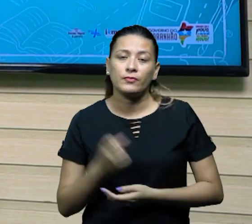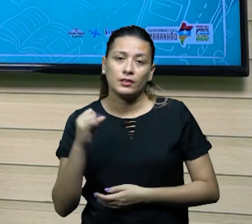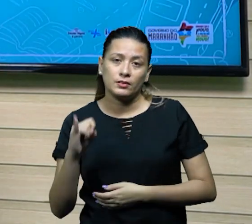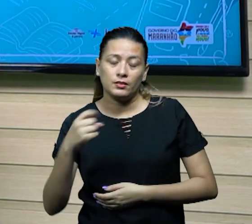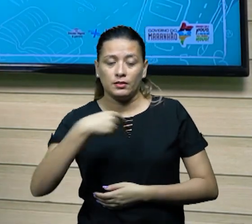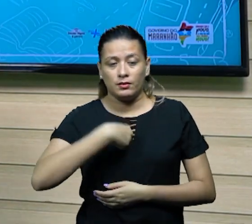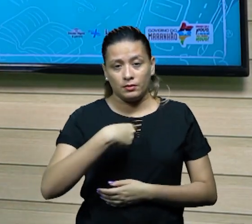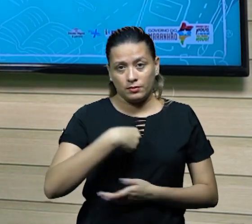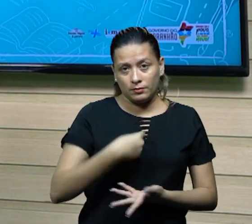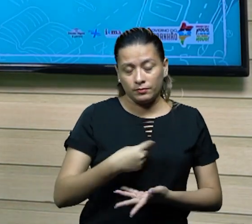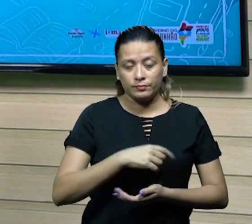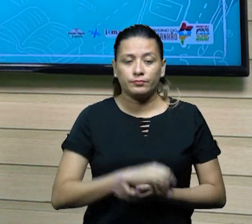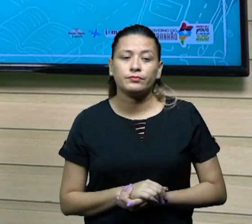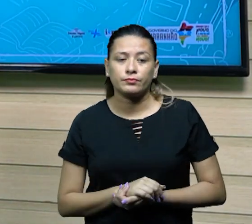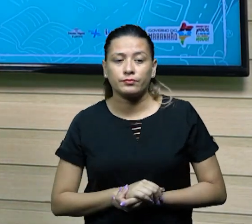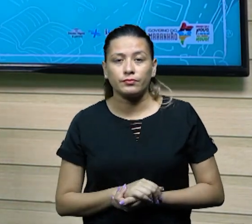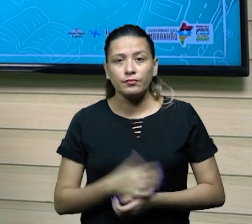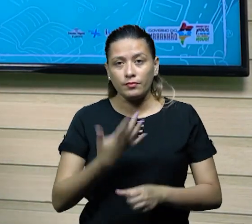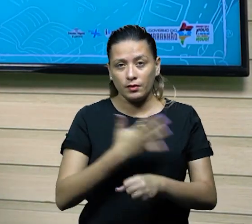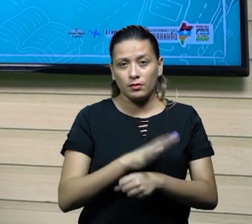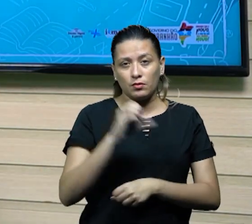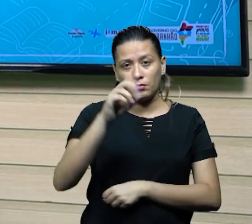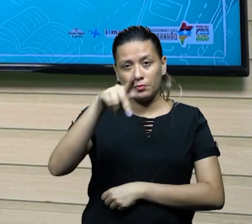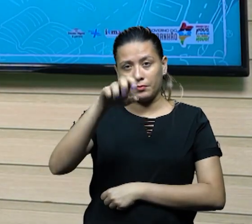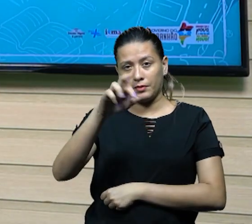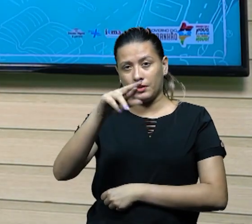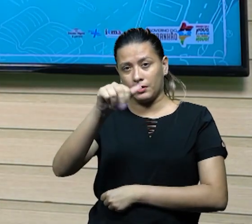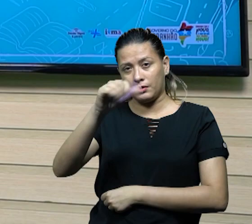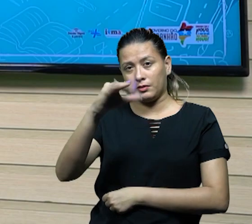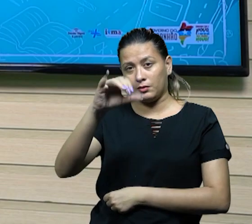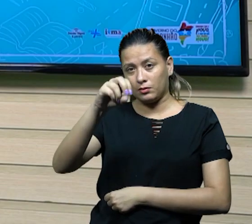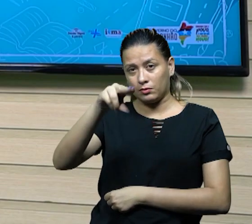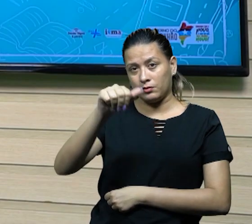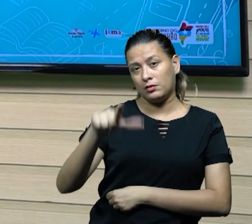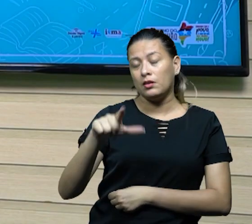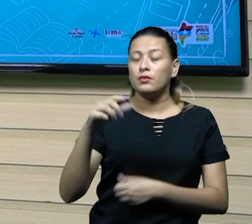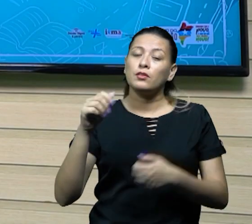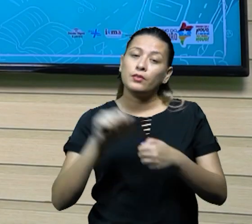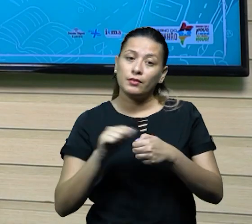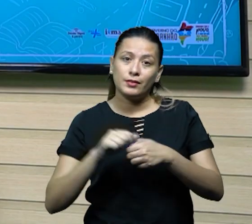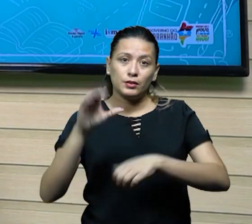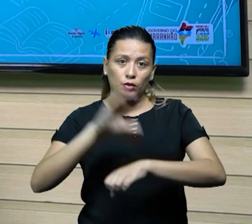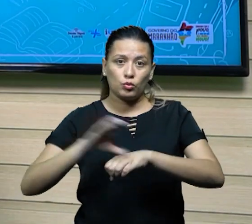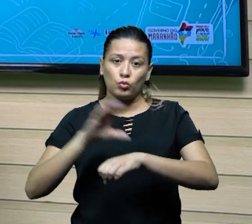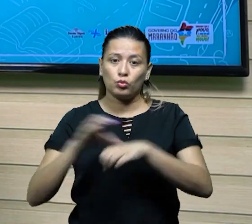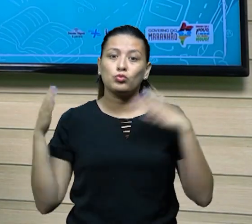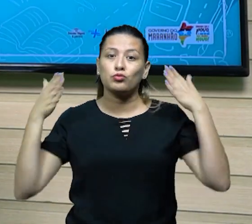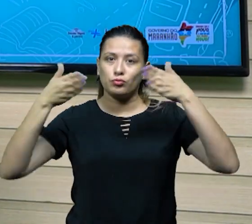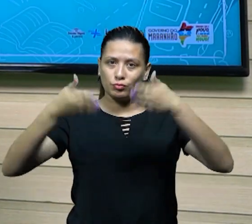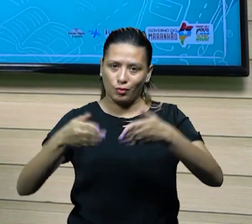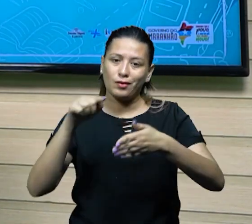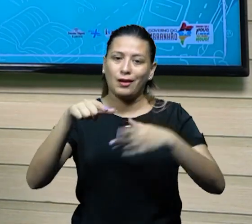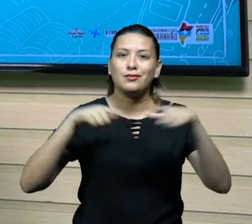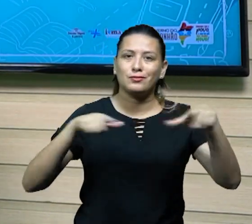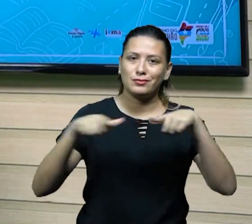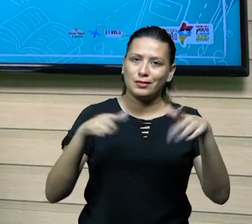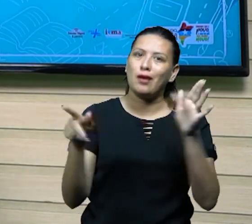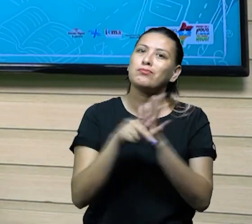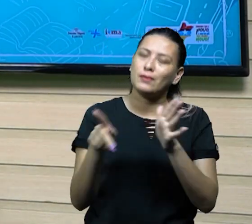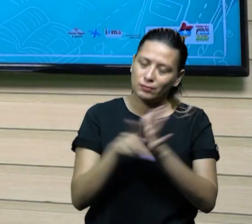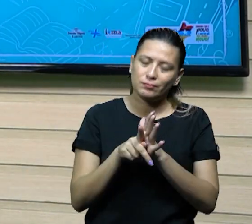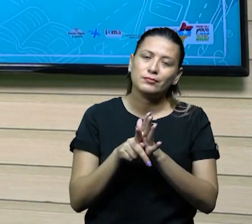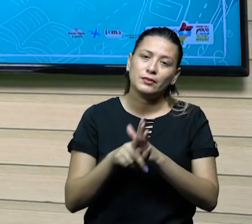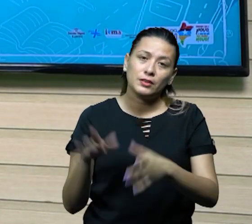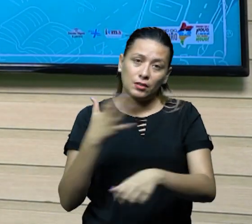função que aquele funcionário ele ocupa e ele desenvolve. Então, se eu sou operacional, eu tenho que fazer um curso voltado para aquela área